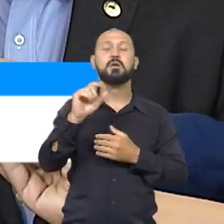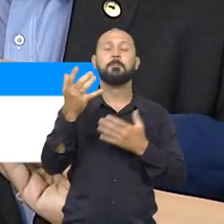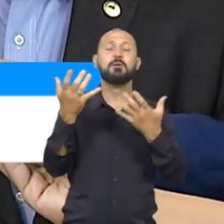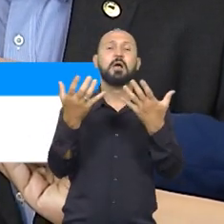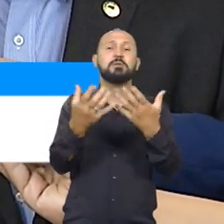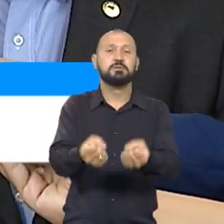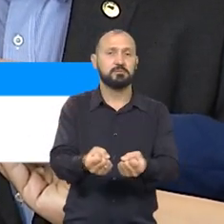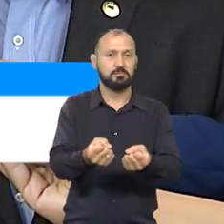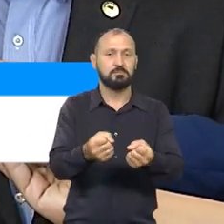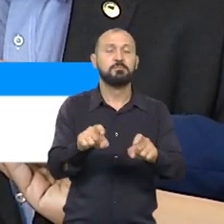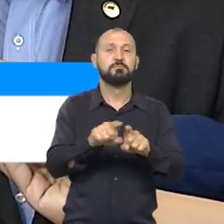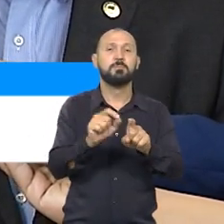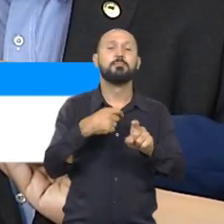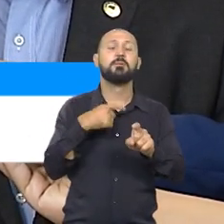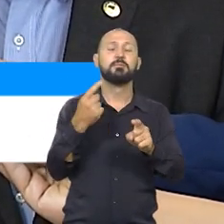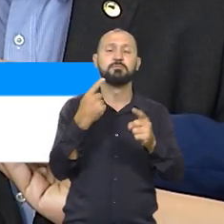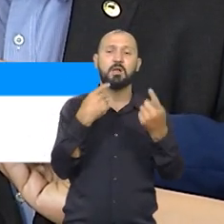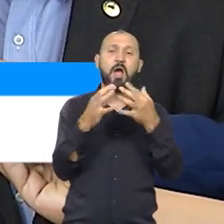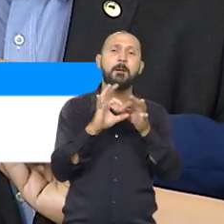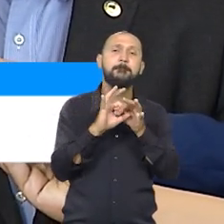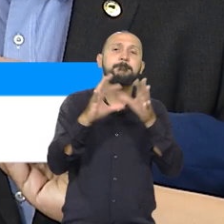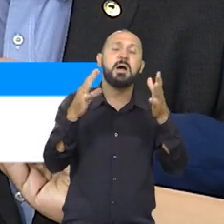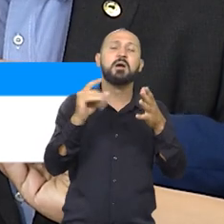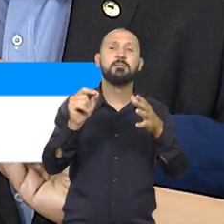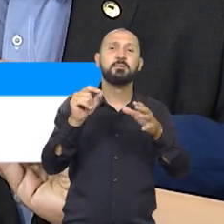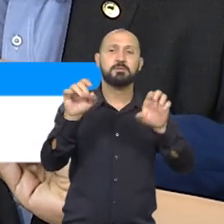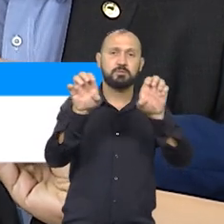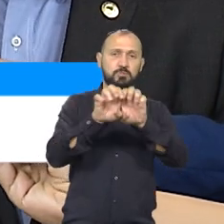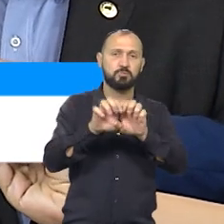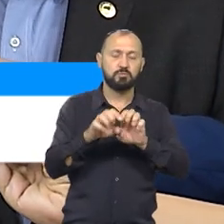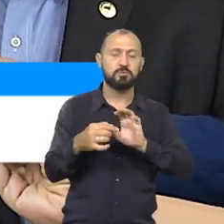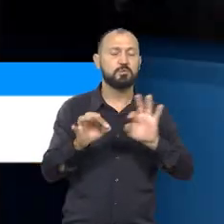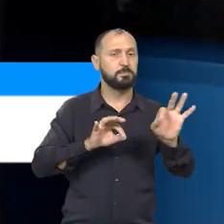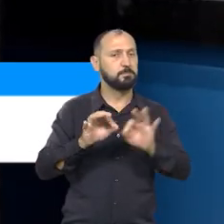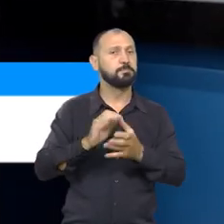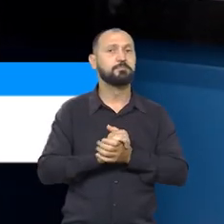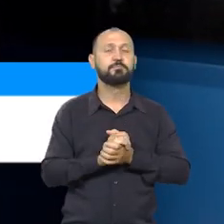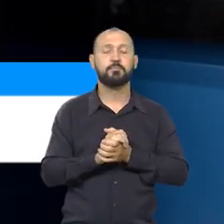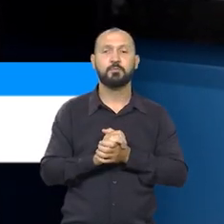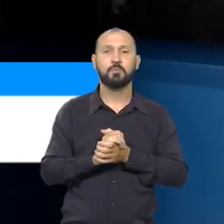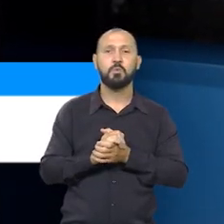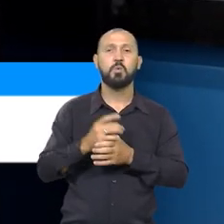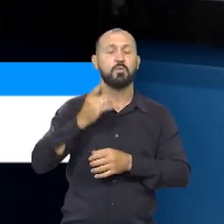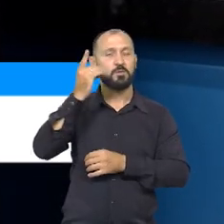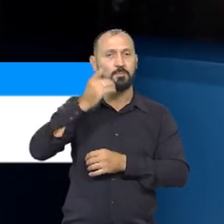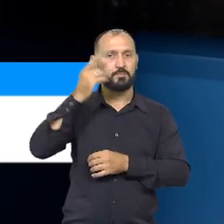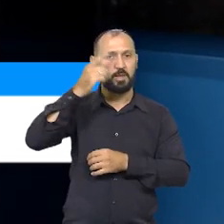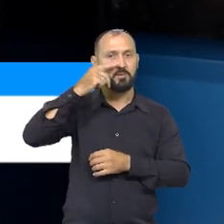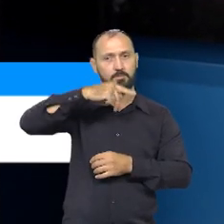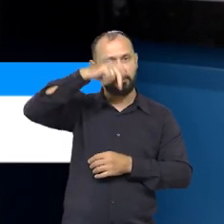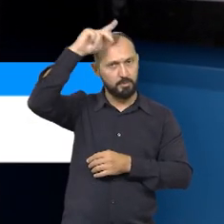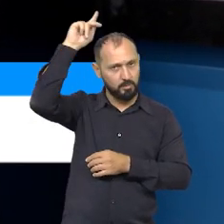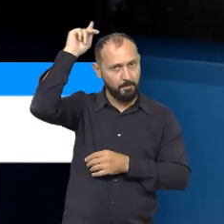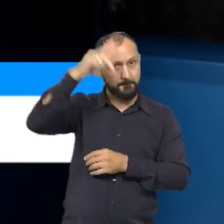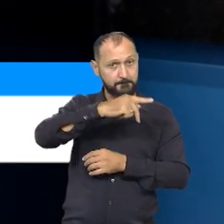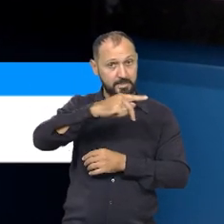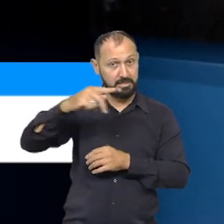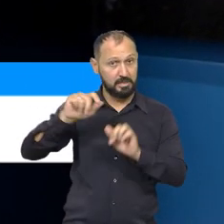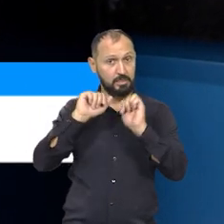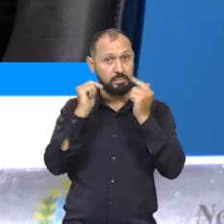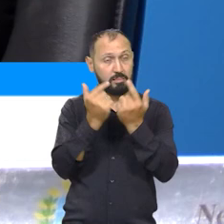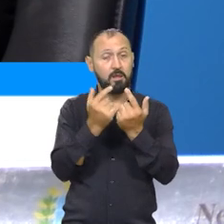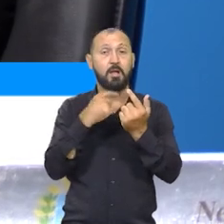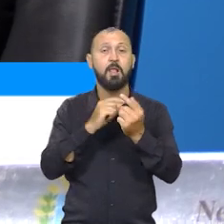acolher e também Aberto ao debate em cima dessa estrutura que será posta conforme o deputado Correia presidente do